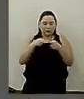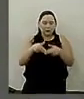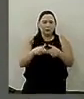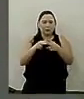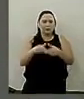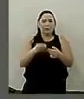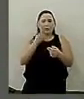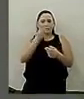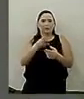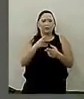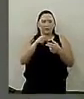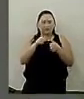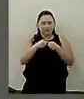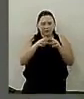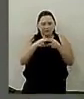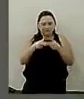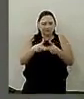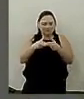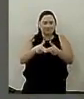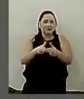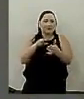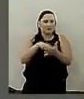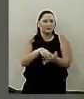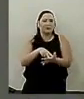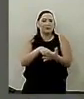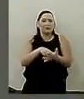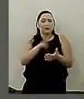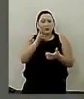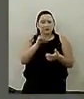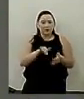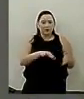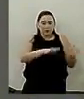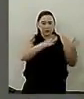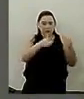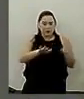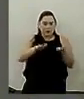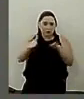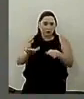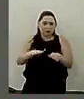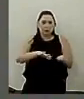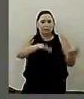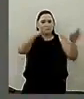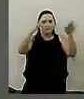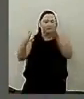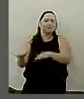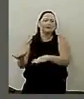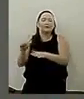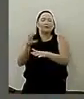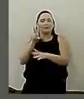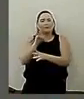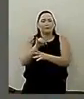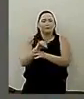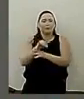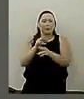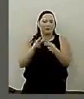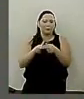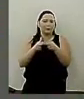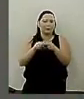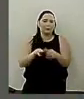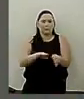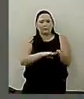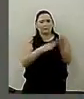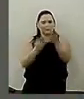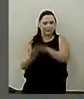do barco íntegro. A qualquer momento, numa onda maior, eles seriam tomados de surpresa e o cansaço